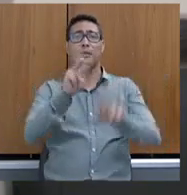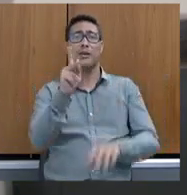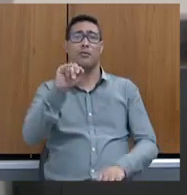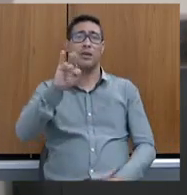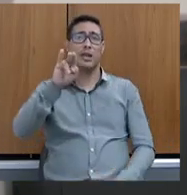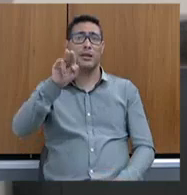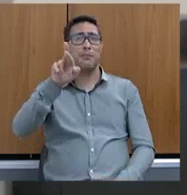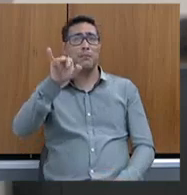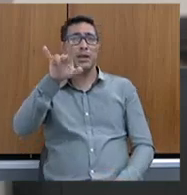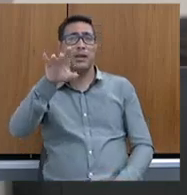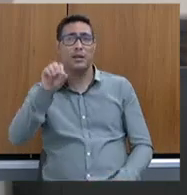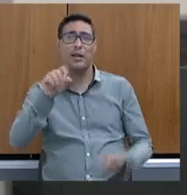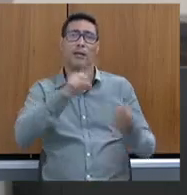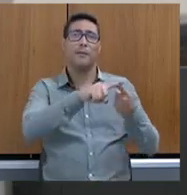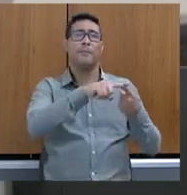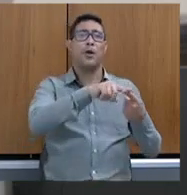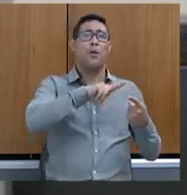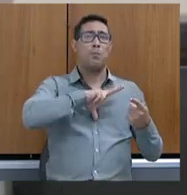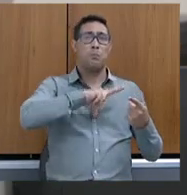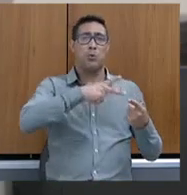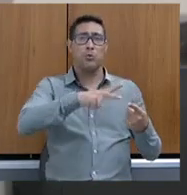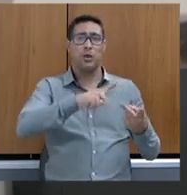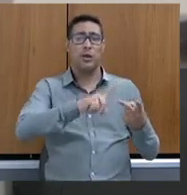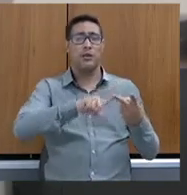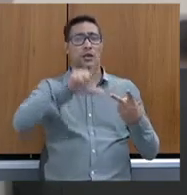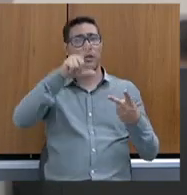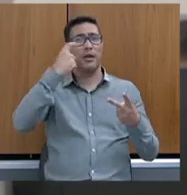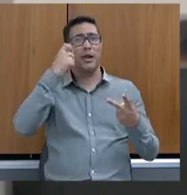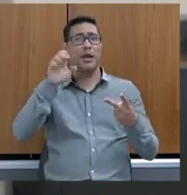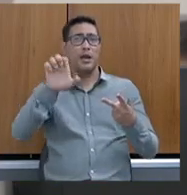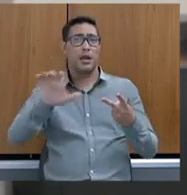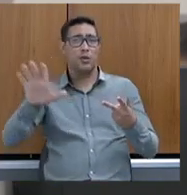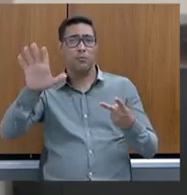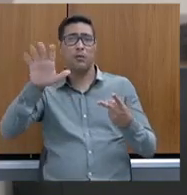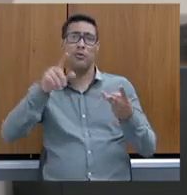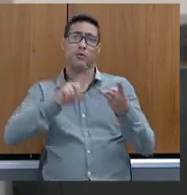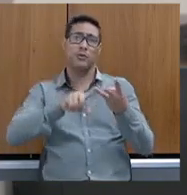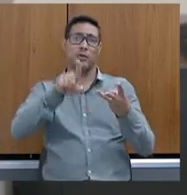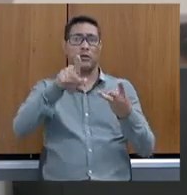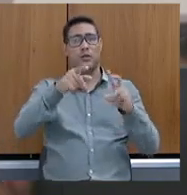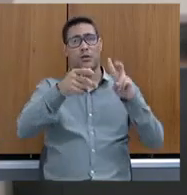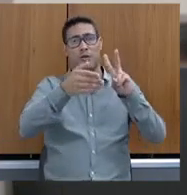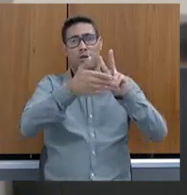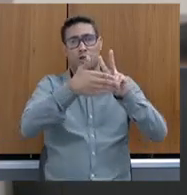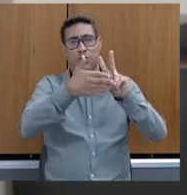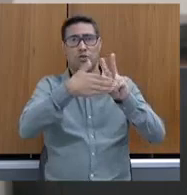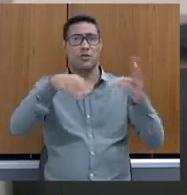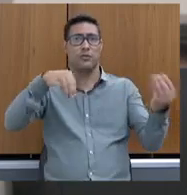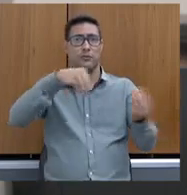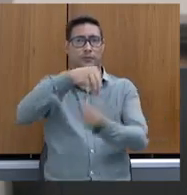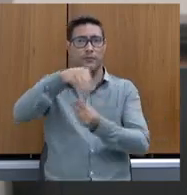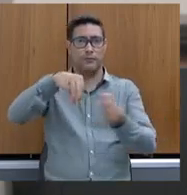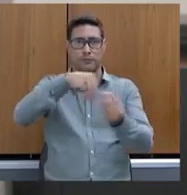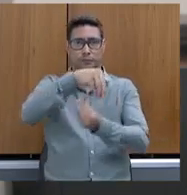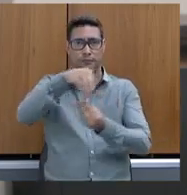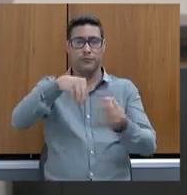portugueses é europeus e indígenas no caso dele é o negro Aleijadinho pode passar